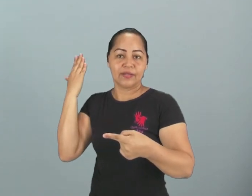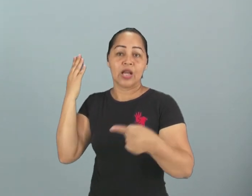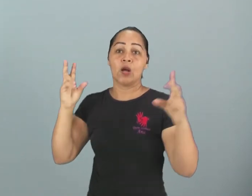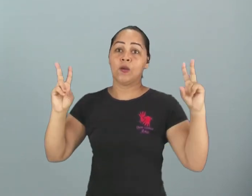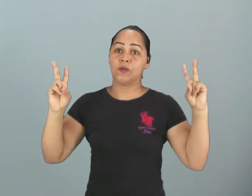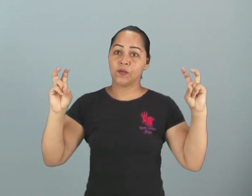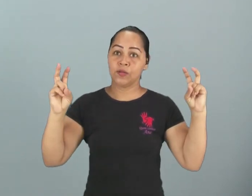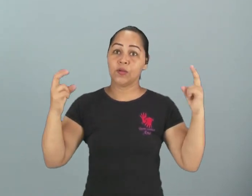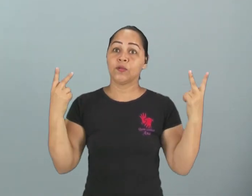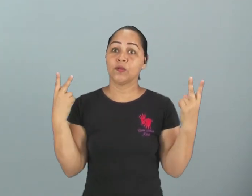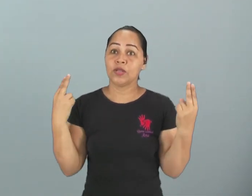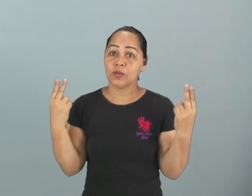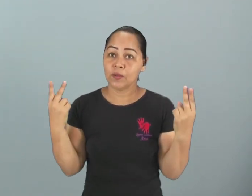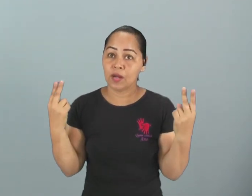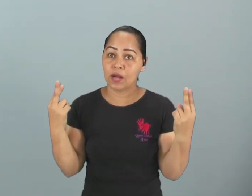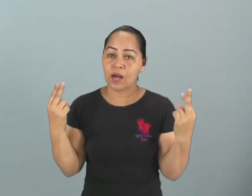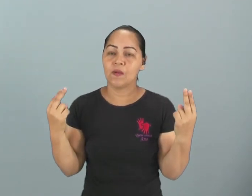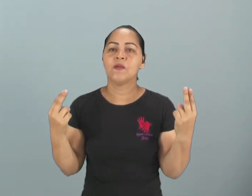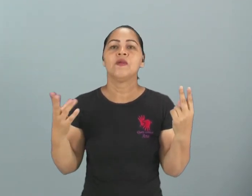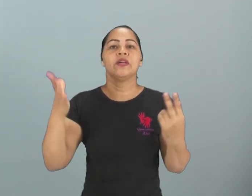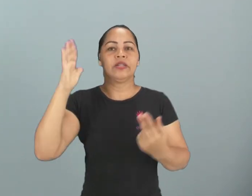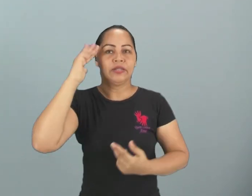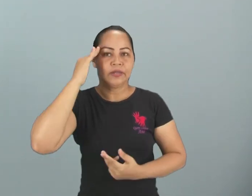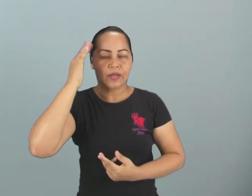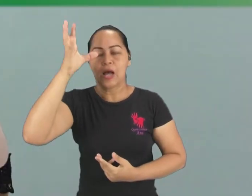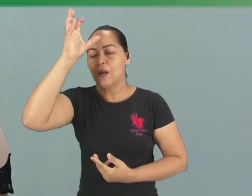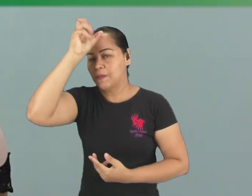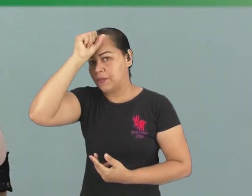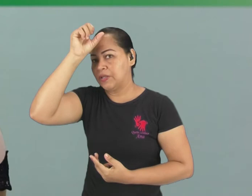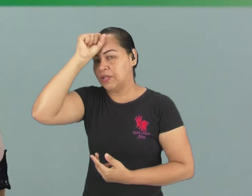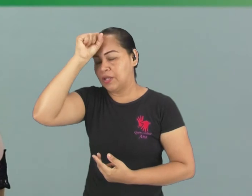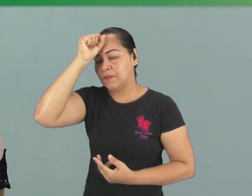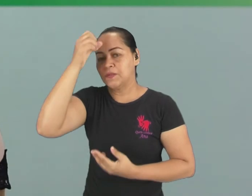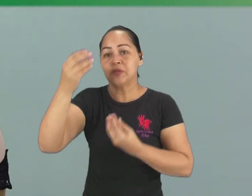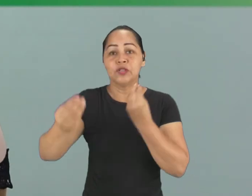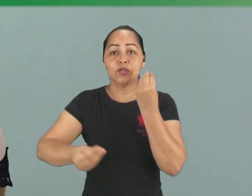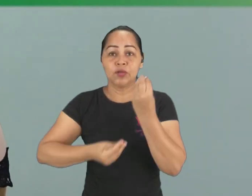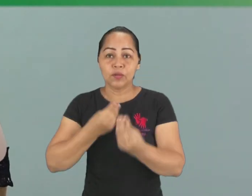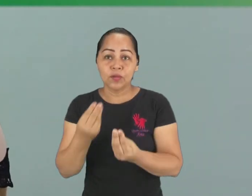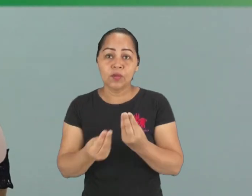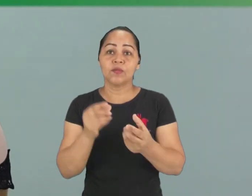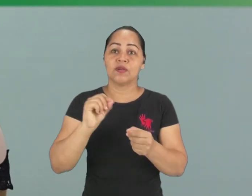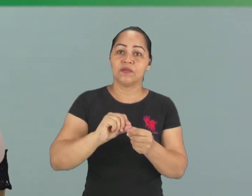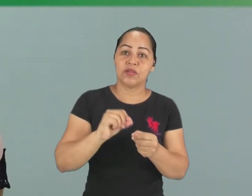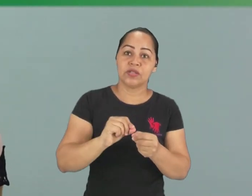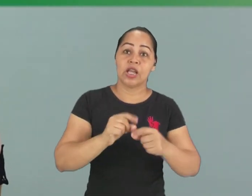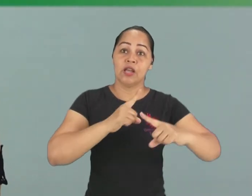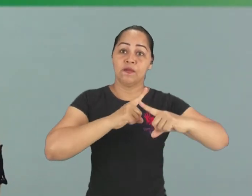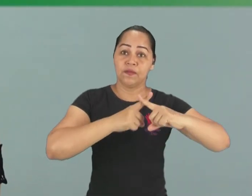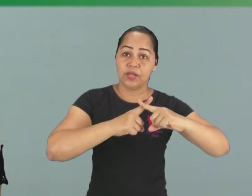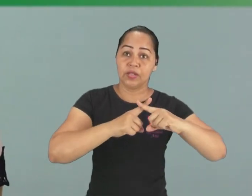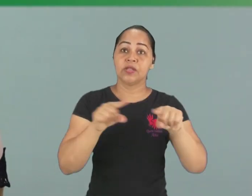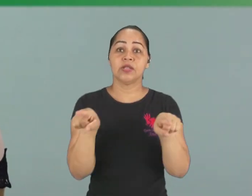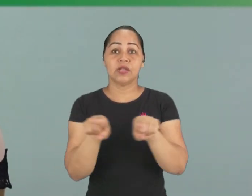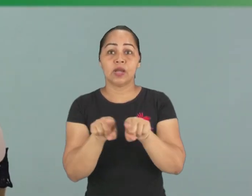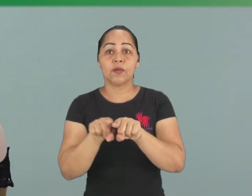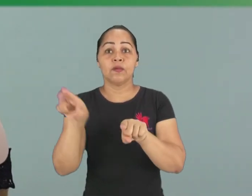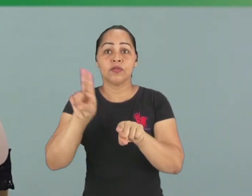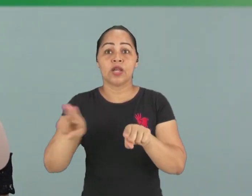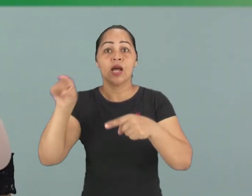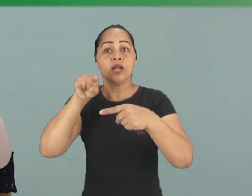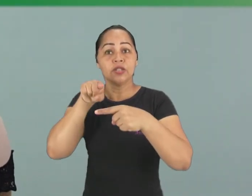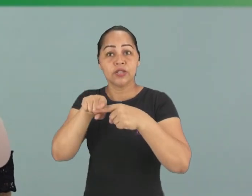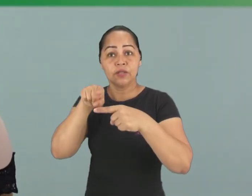todo aquele seu conhecimento sobre triângulos na resolução de problemas que exigiam tanto o conhecimento